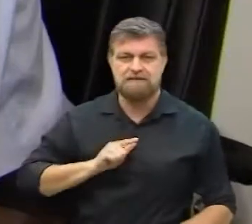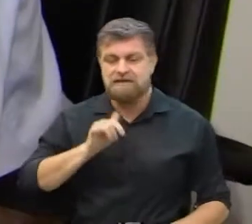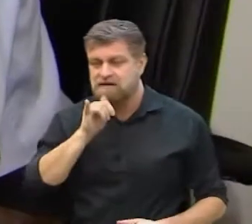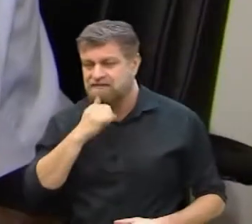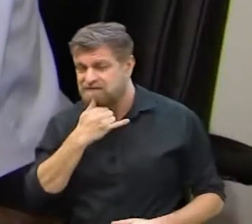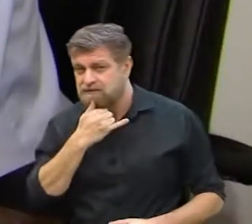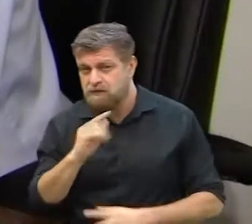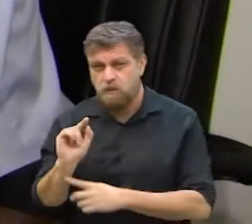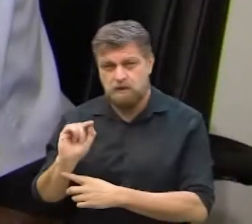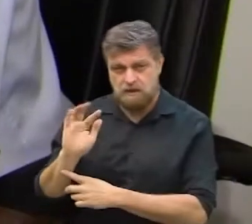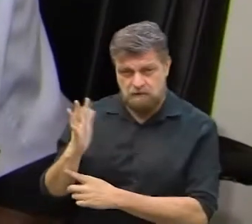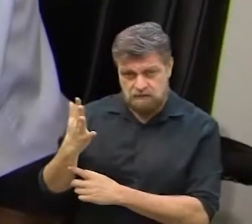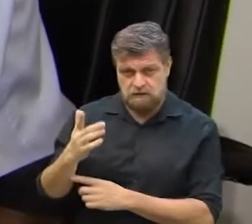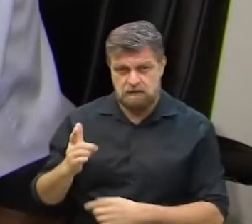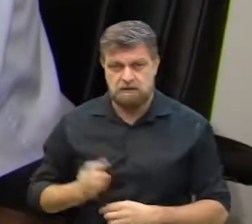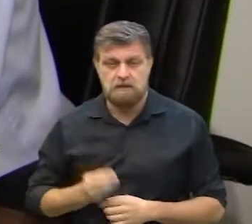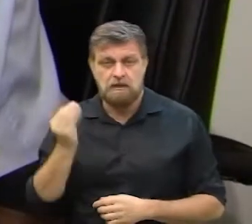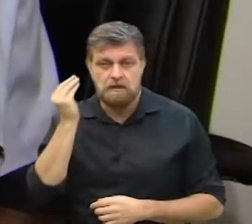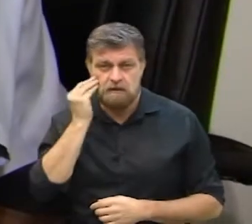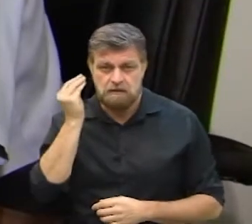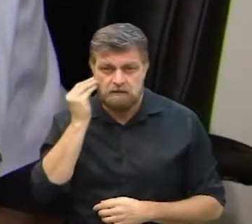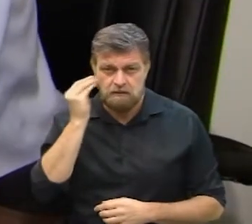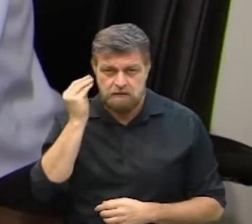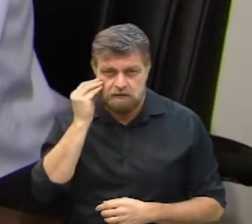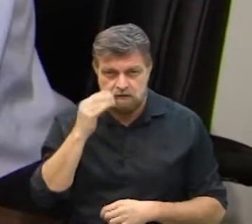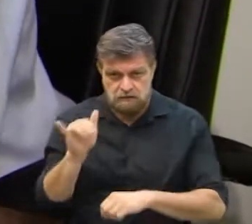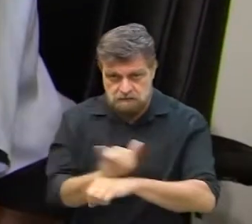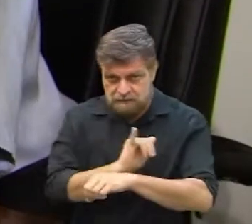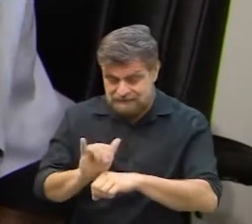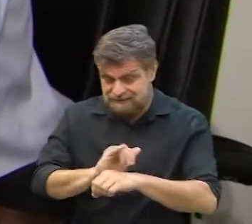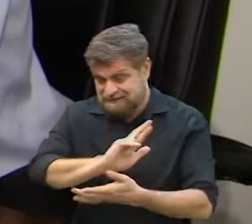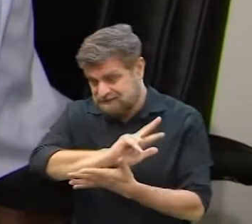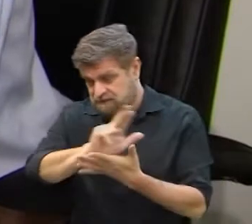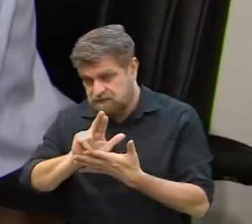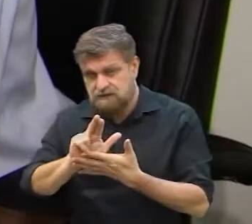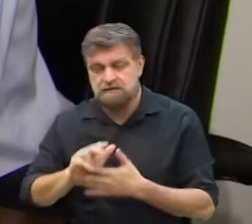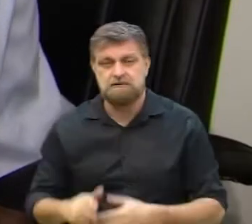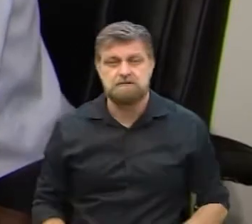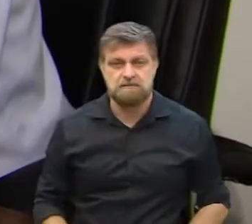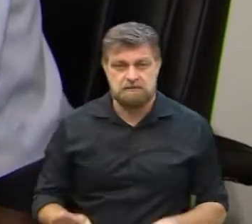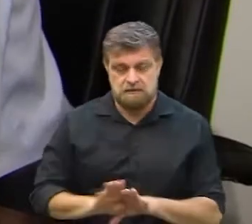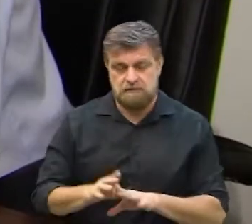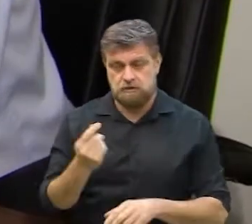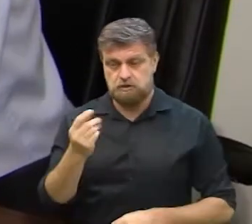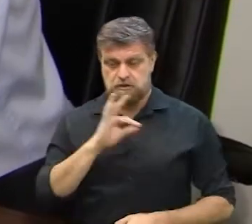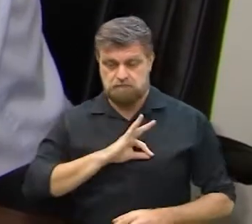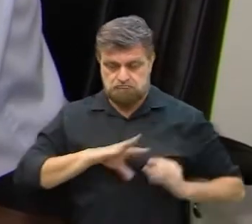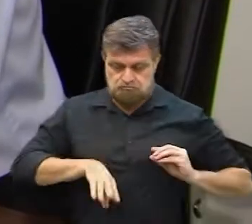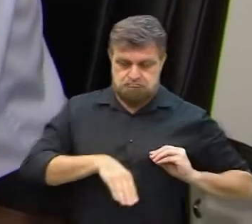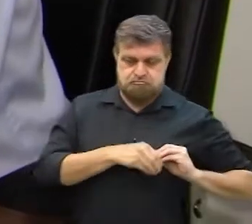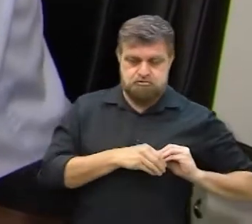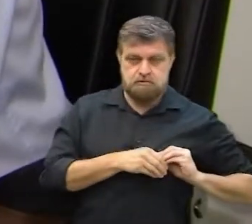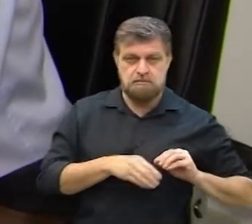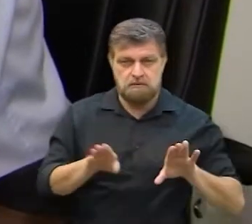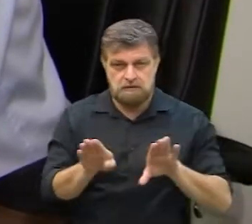consumidor, infelizmente, ele tem que tentar procurar mais formas para ganhar e, ao mesmo tempo,